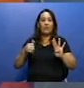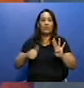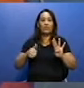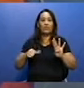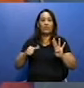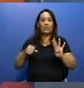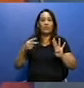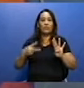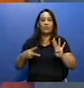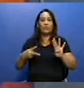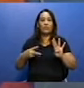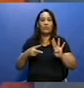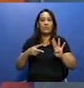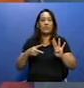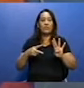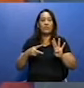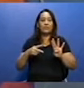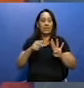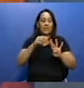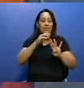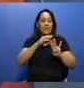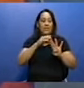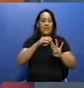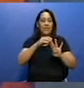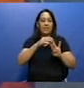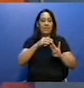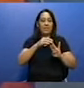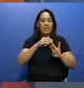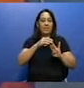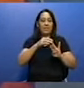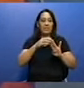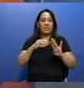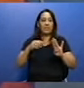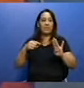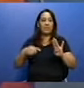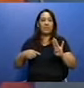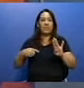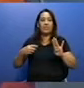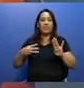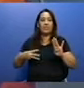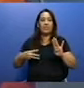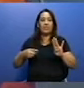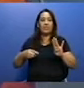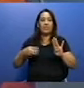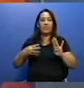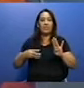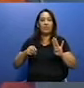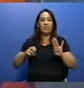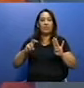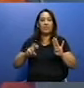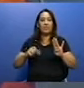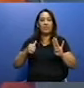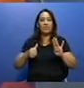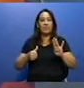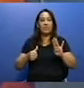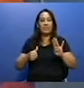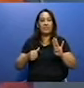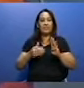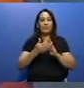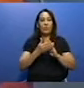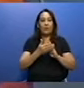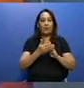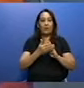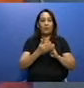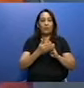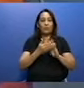11, 12. Três vezes. 13, 14, 15, 16, quatro